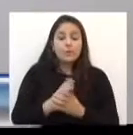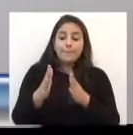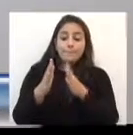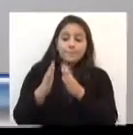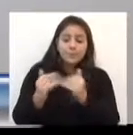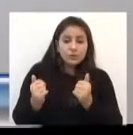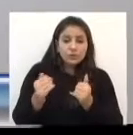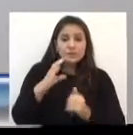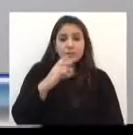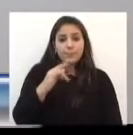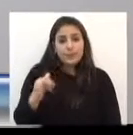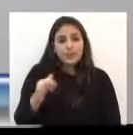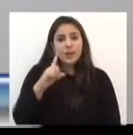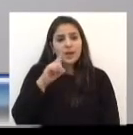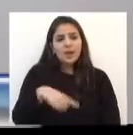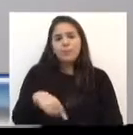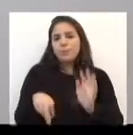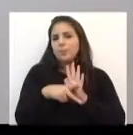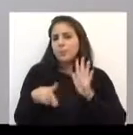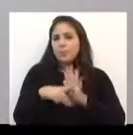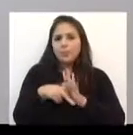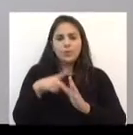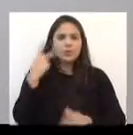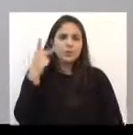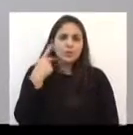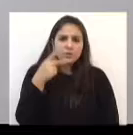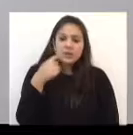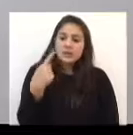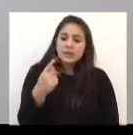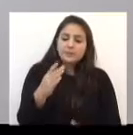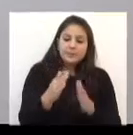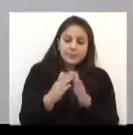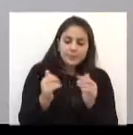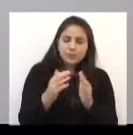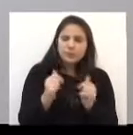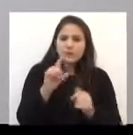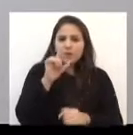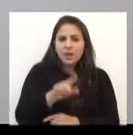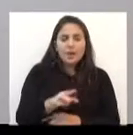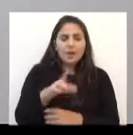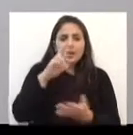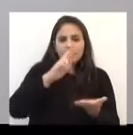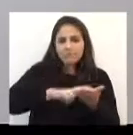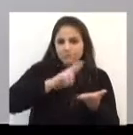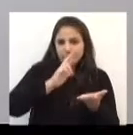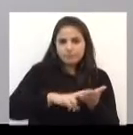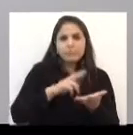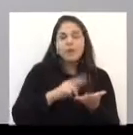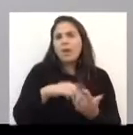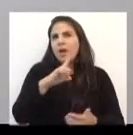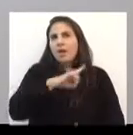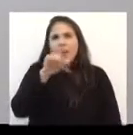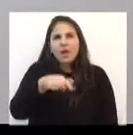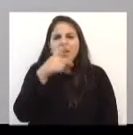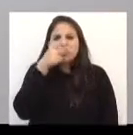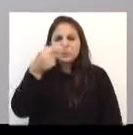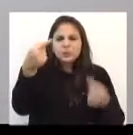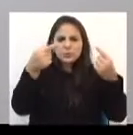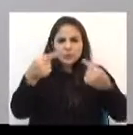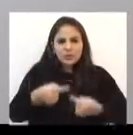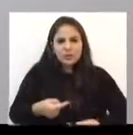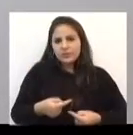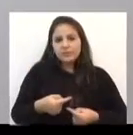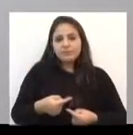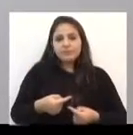uma condição do vereador, né? Ou seja, esses requerimentos eles são regimentais, né? Há uma estruturação para isso. Claro que também é